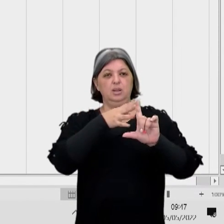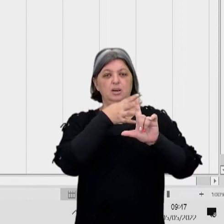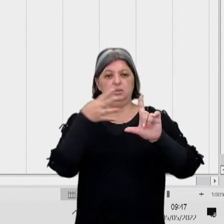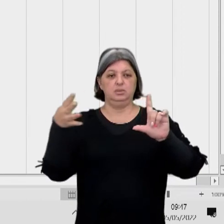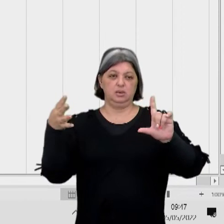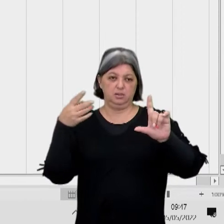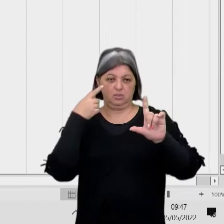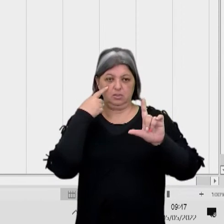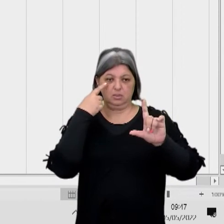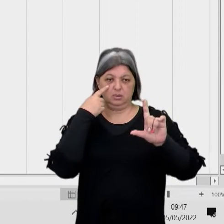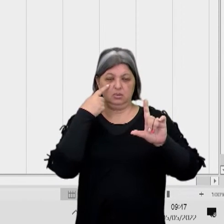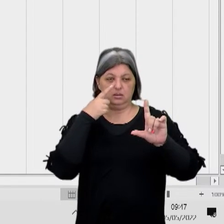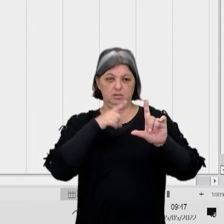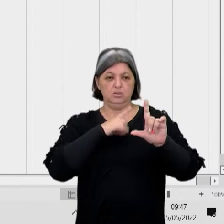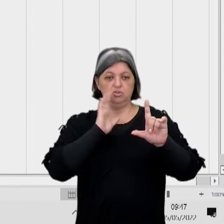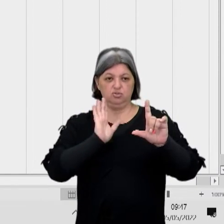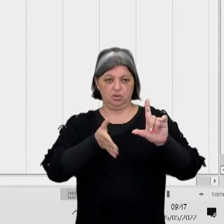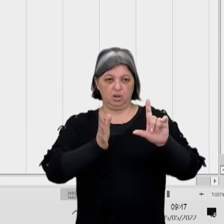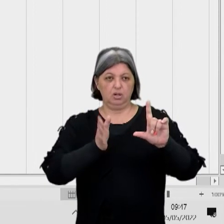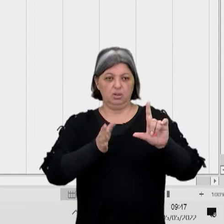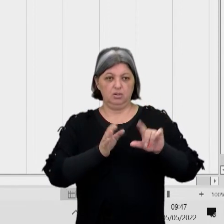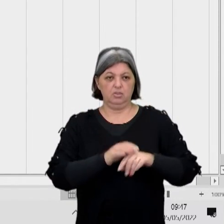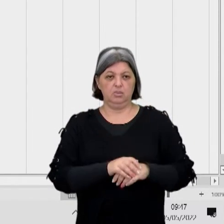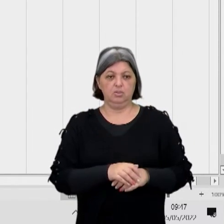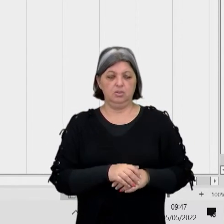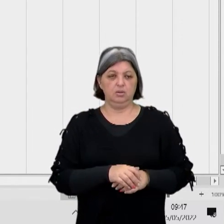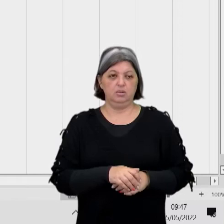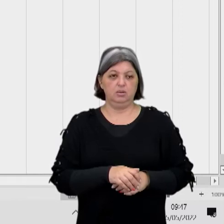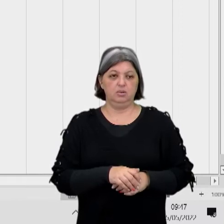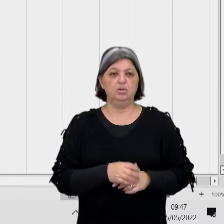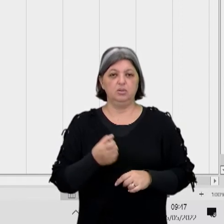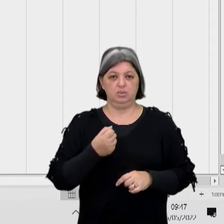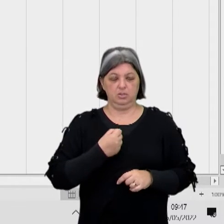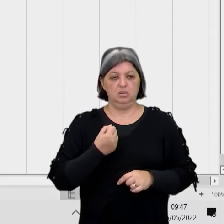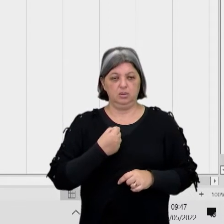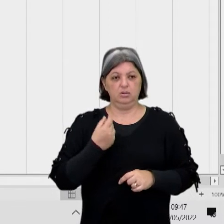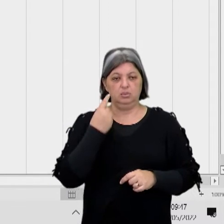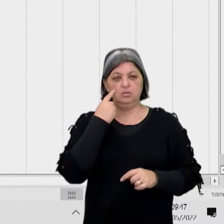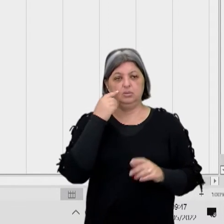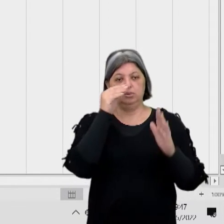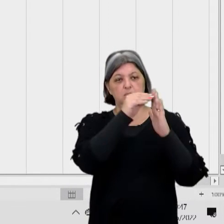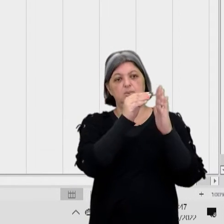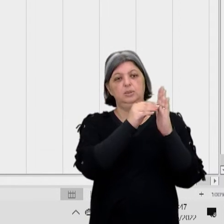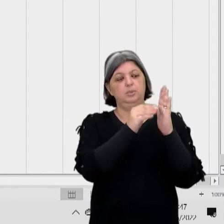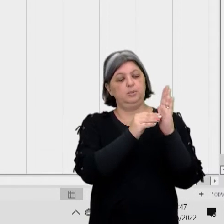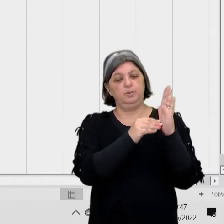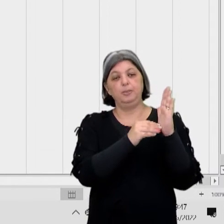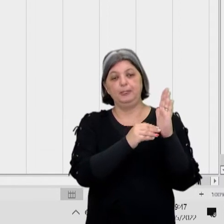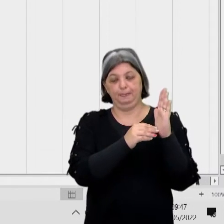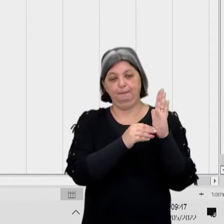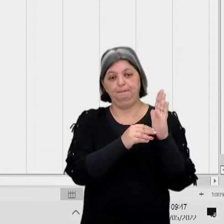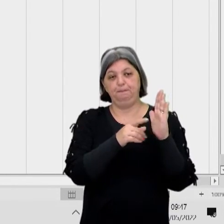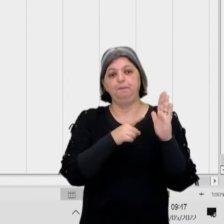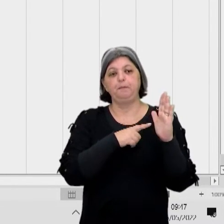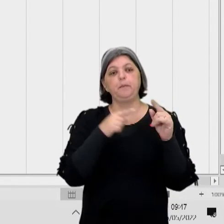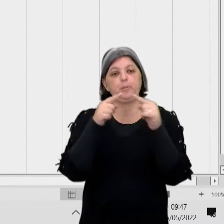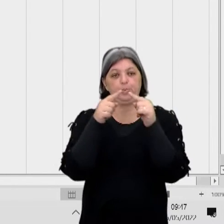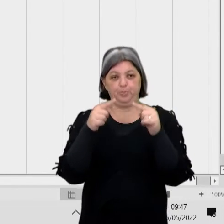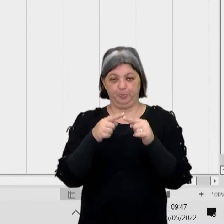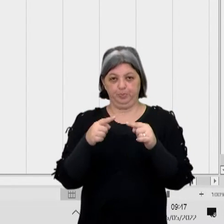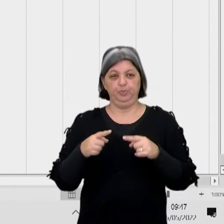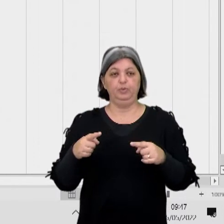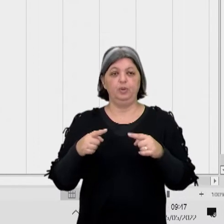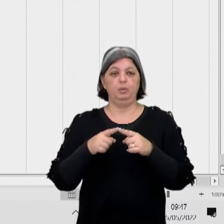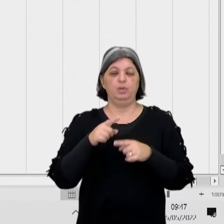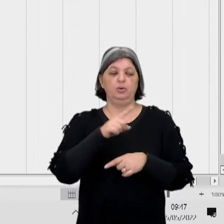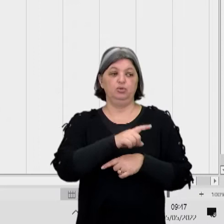vocês. Previamente eu já tinha digitado esses valores aqui no Excel. Então veja, aqui a gente tem os valores associados ao X,